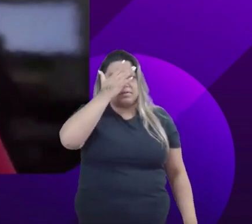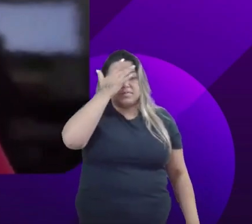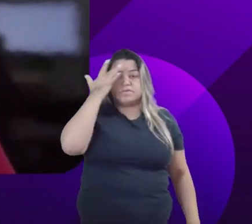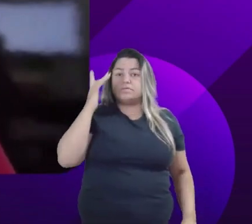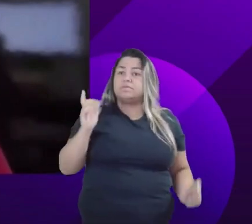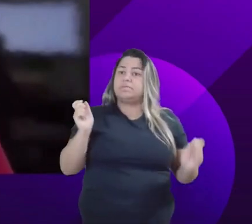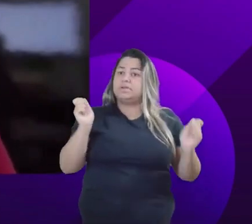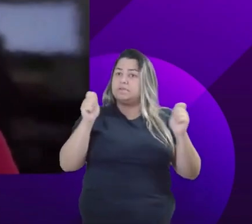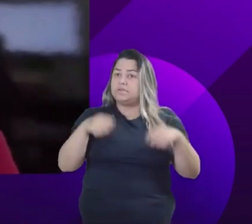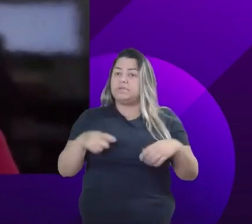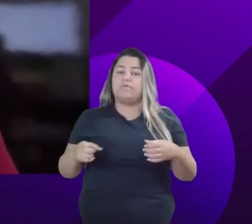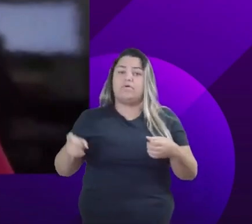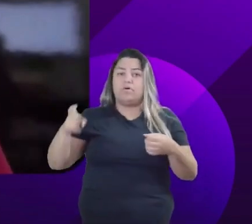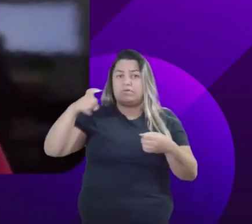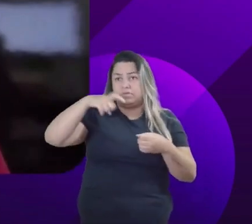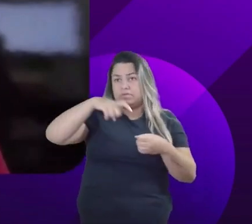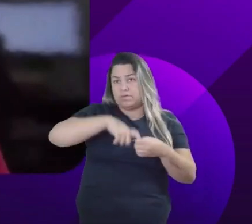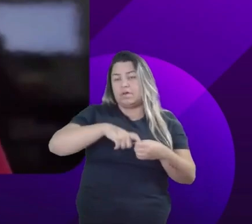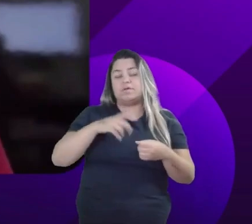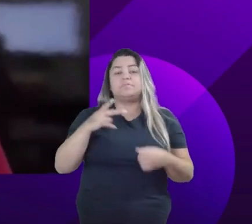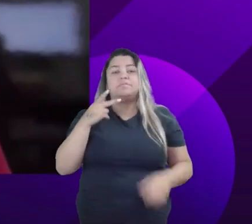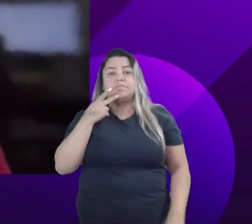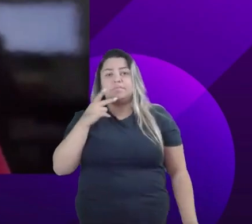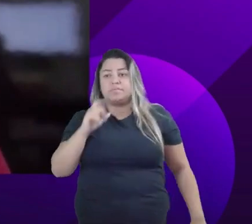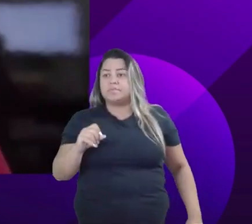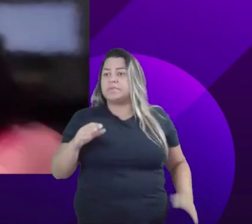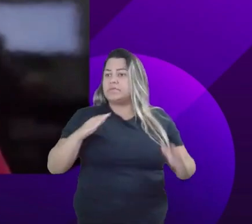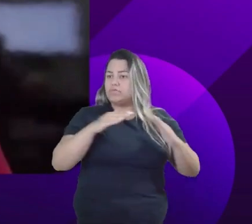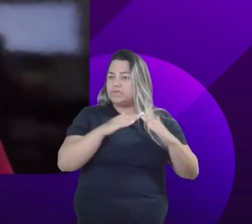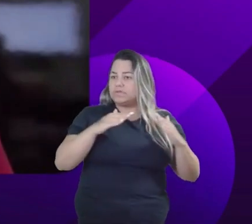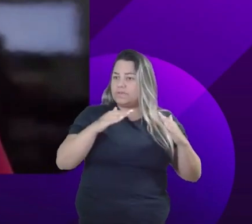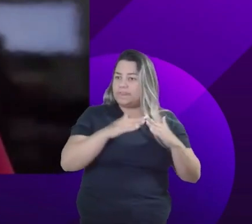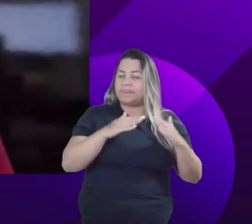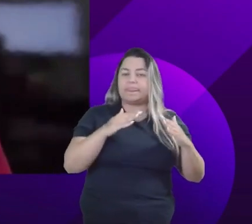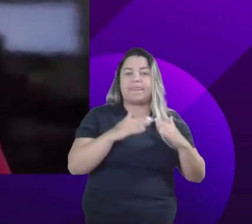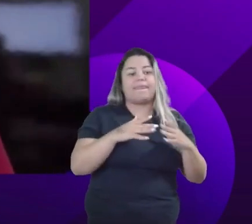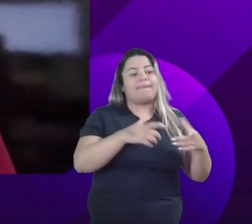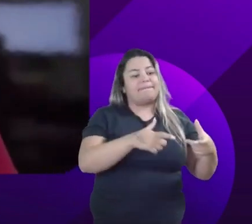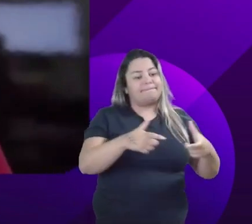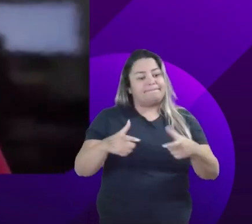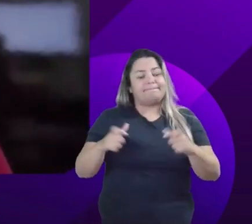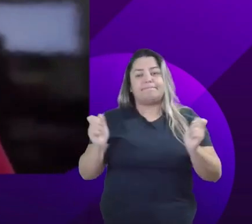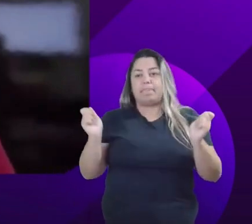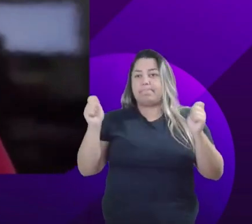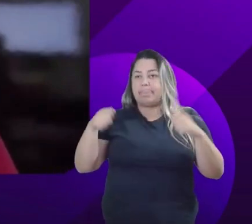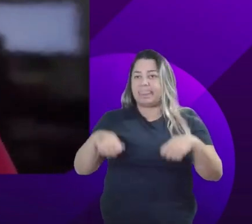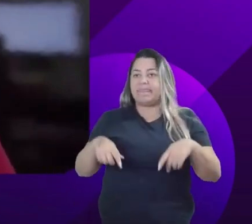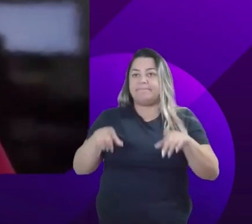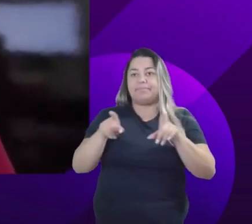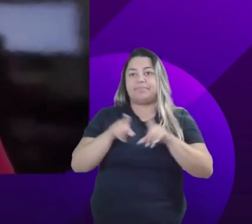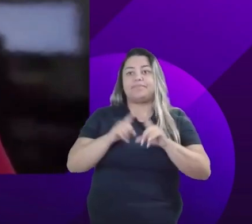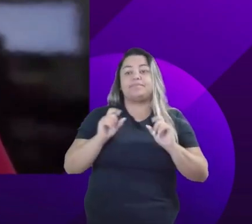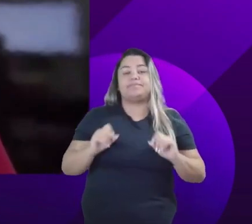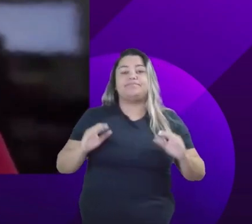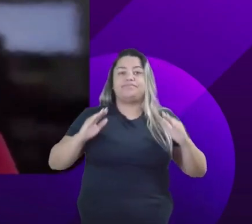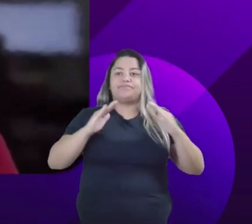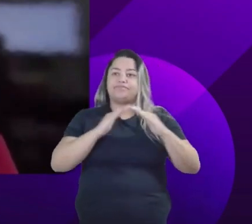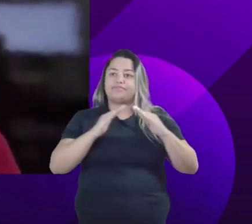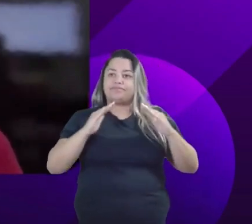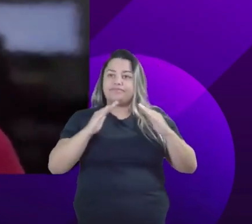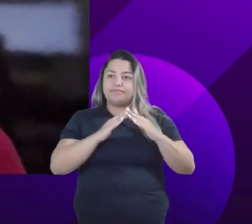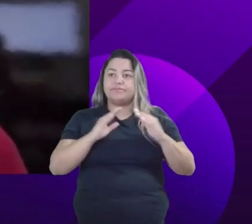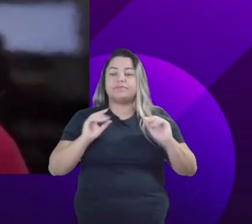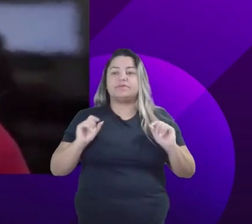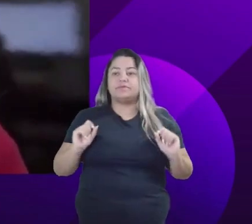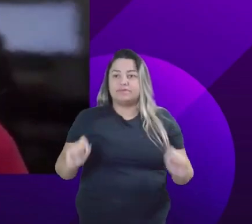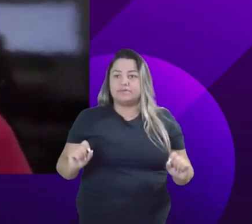precisam retornar para suas casas, para os lugares, elas precisam sair, né, dos abrigos, até por uma